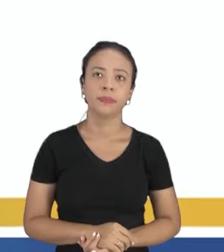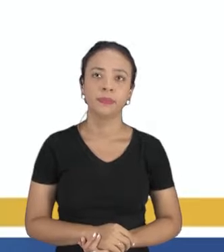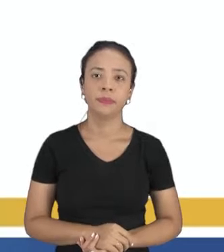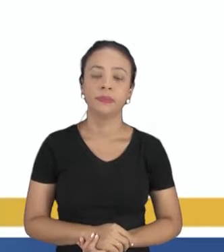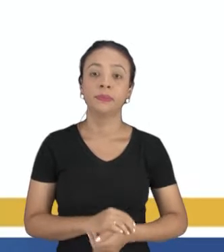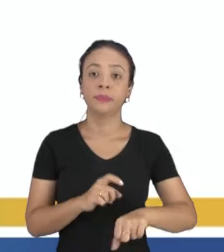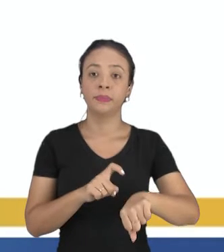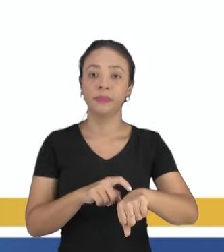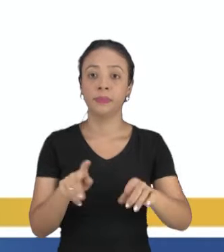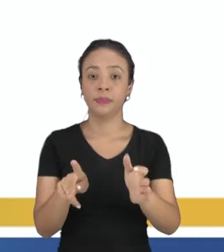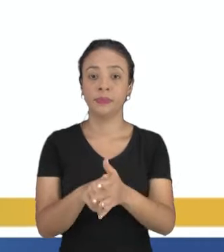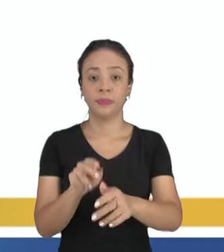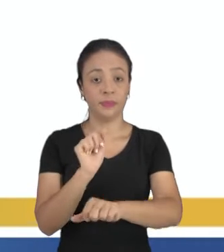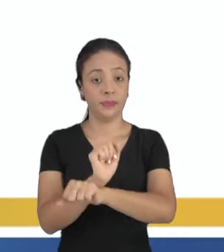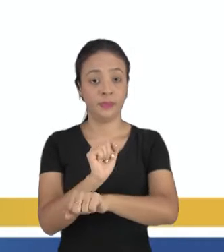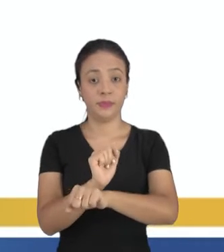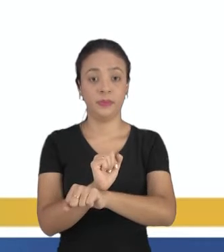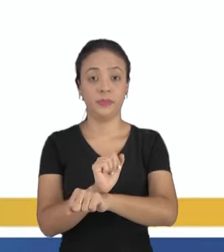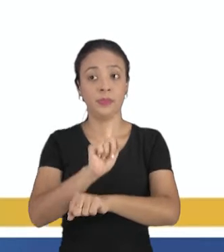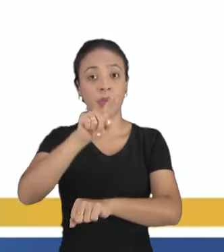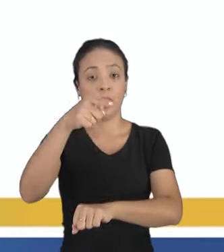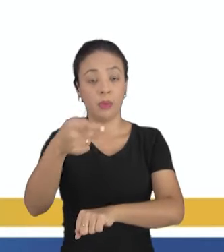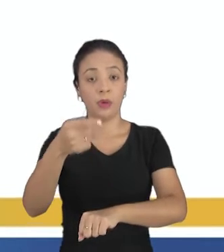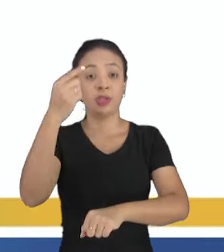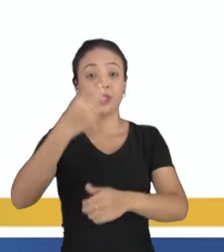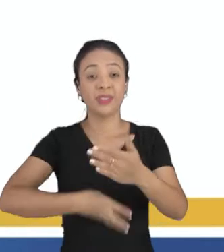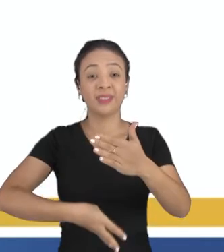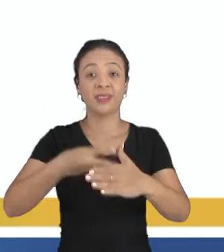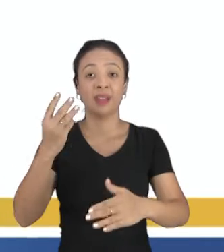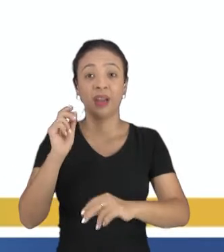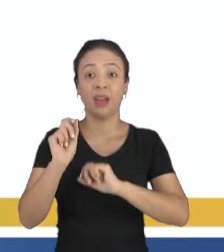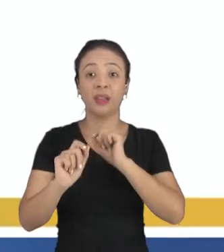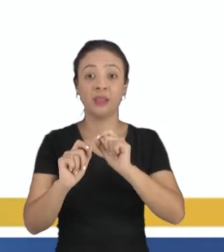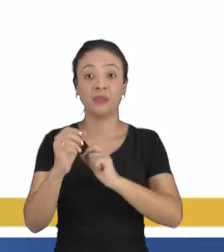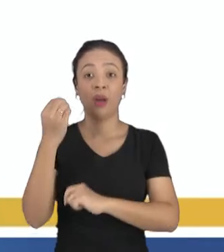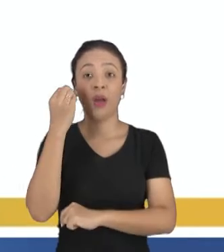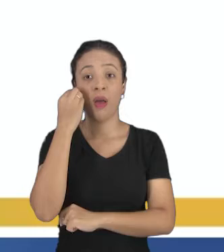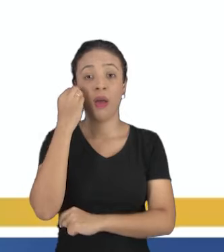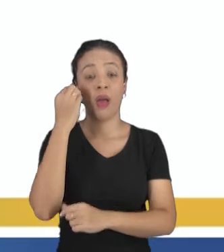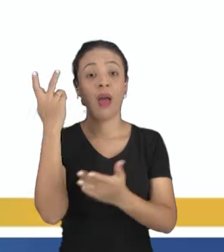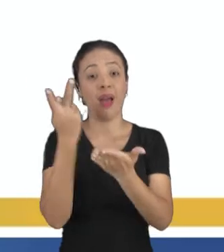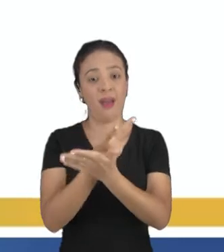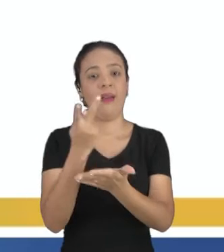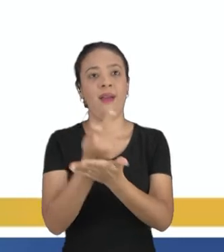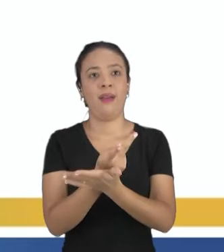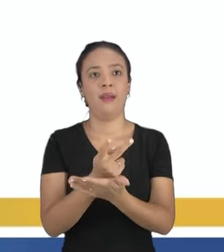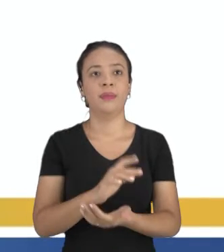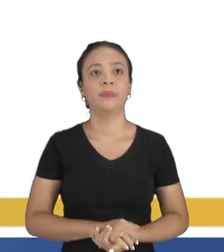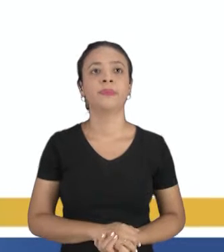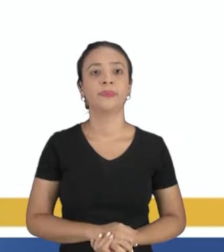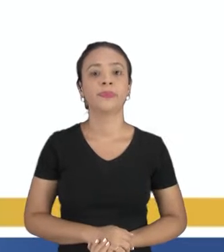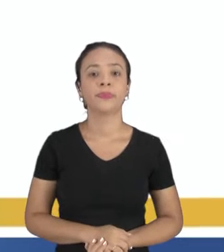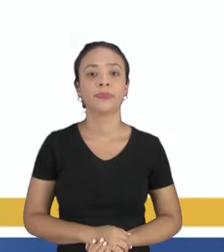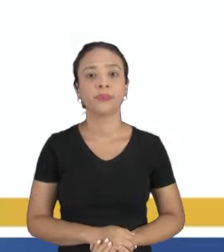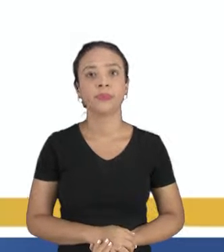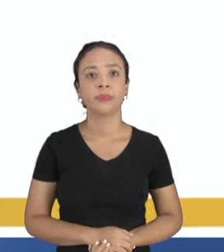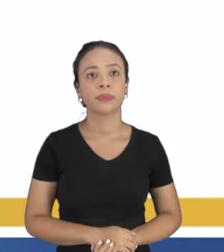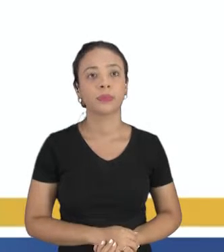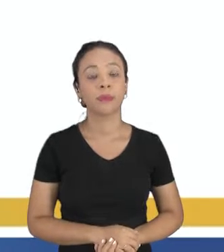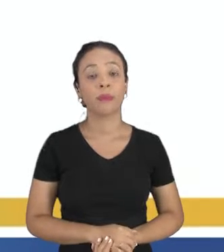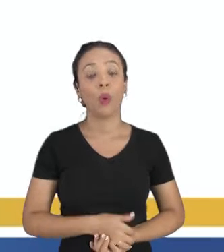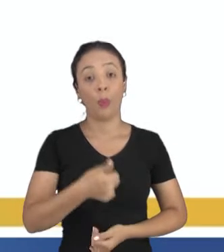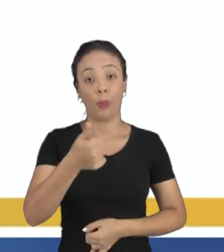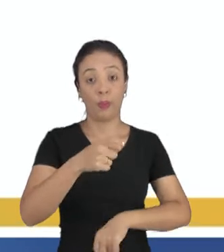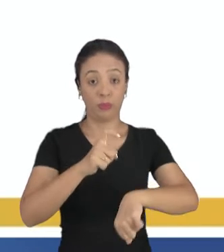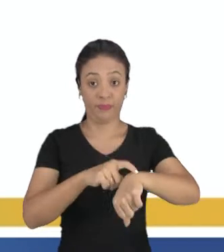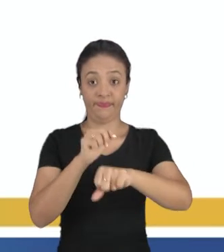Tempo de espera após cada uma das 3 digitações incorretas. Como o primeiro tempo de espera